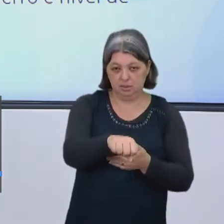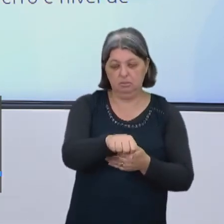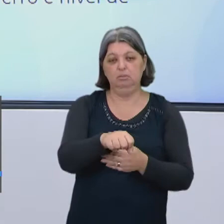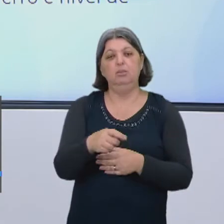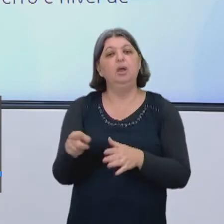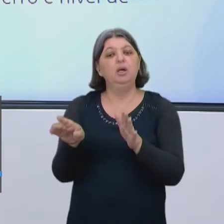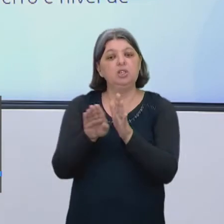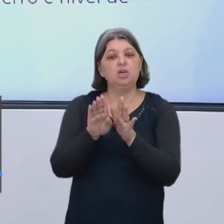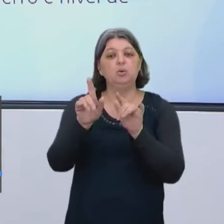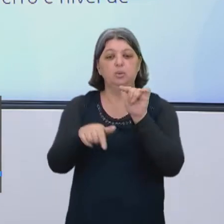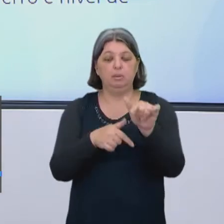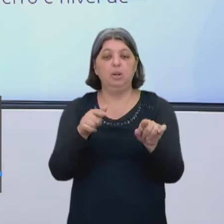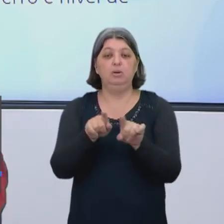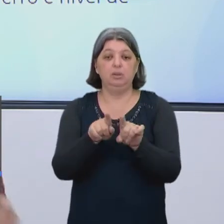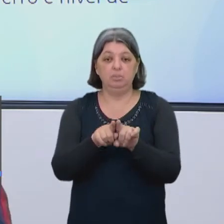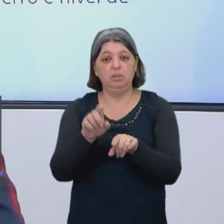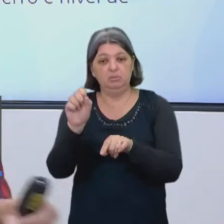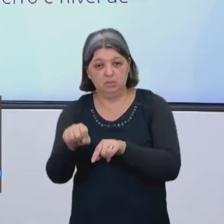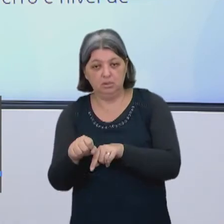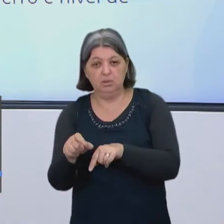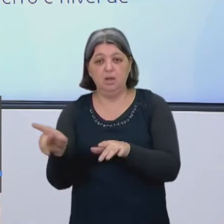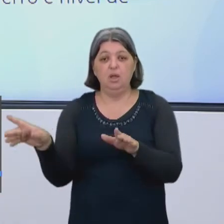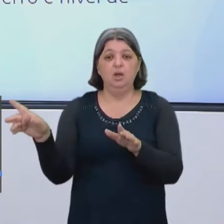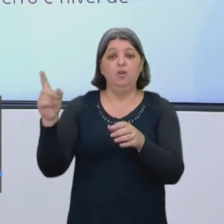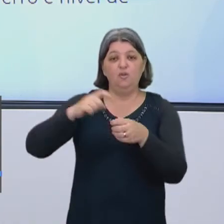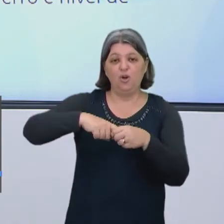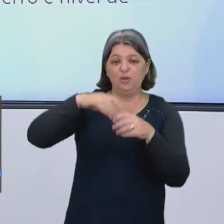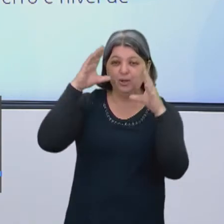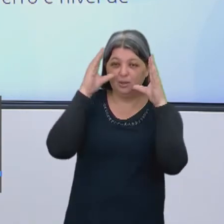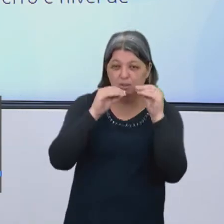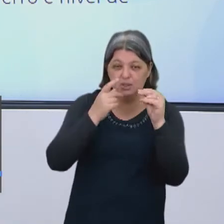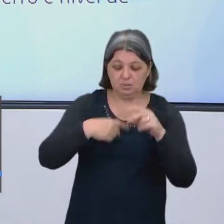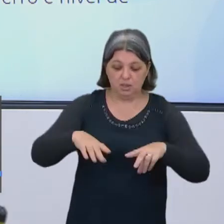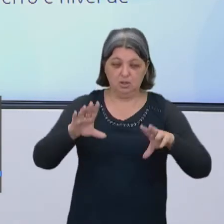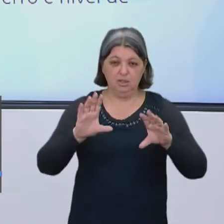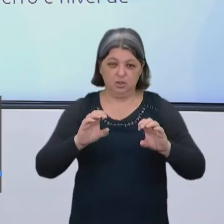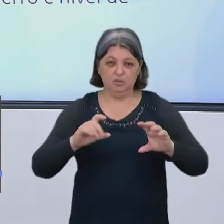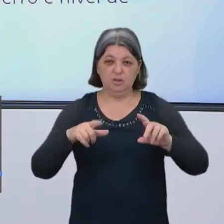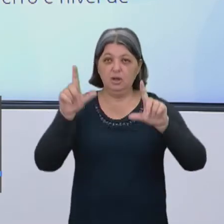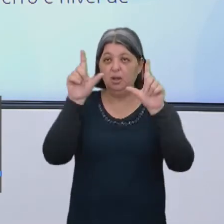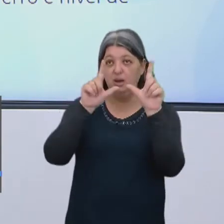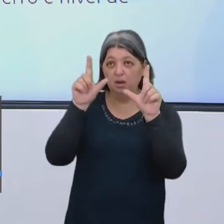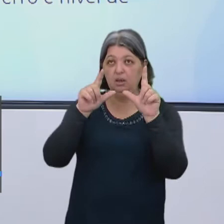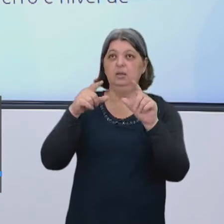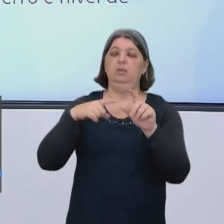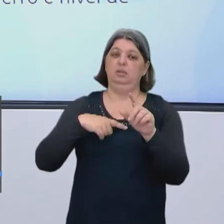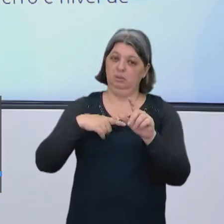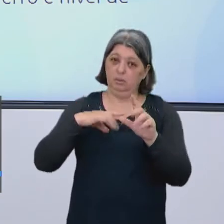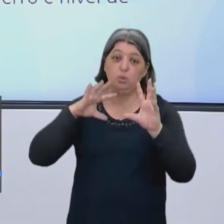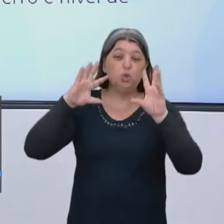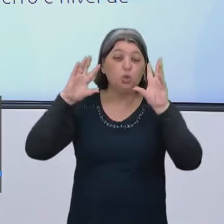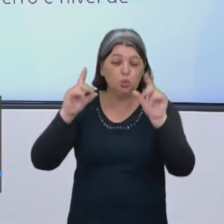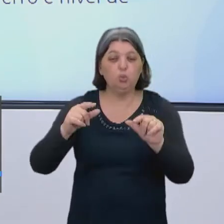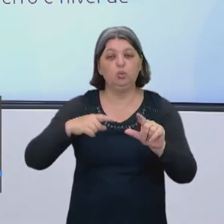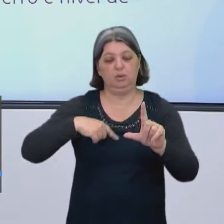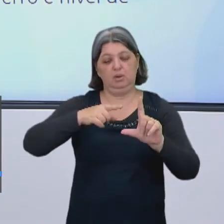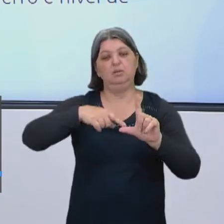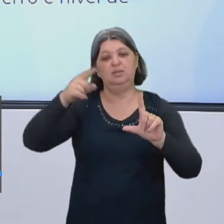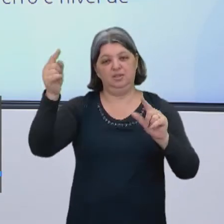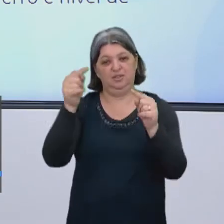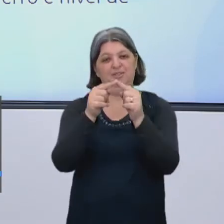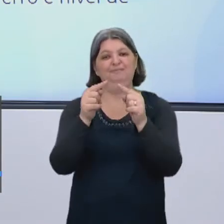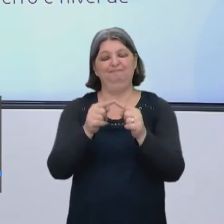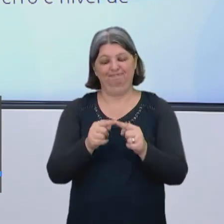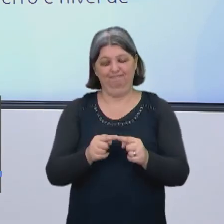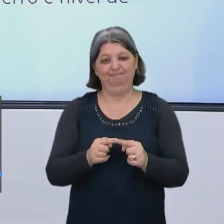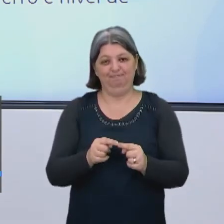sim, sabe? Volto à noite, sento lá no sofá, vou assistir televisão, tem tudo, pode ter certeza.